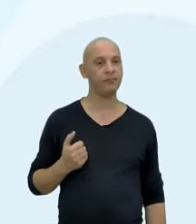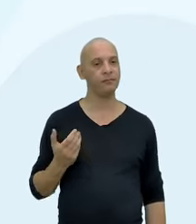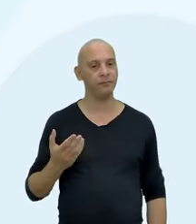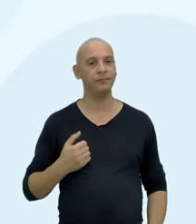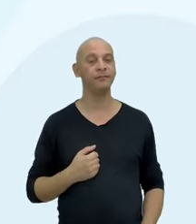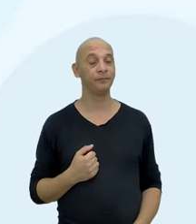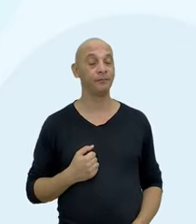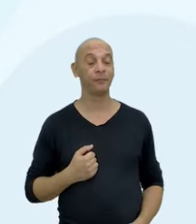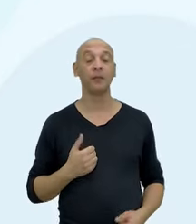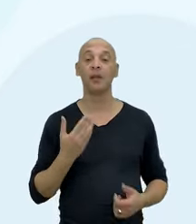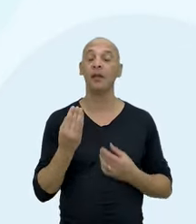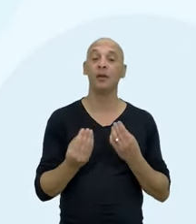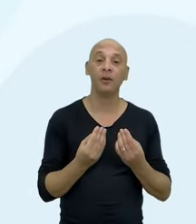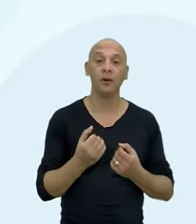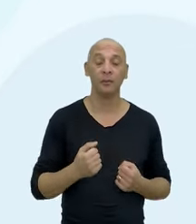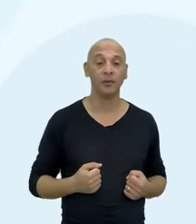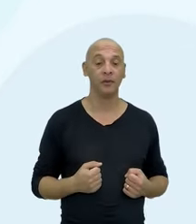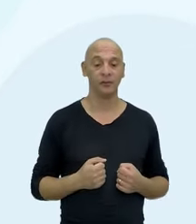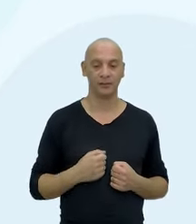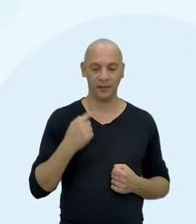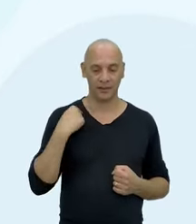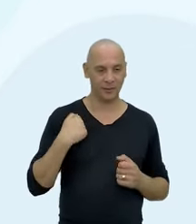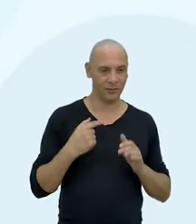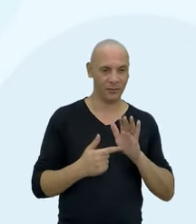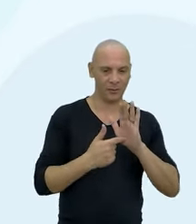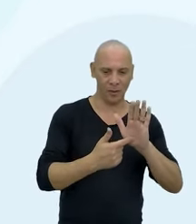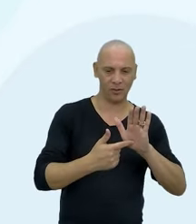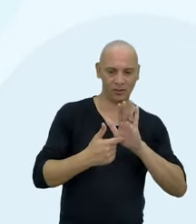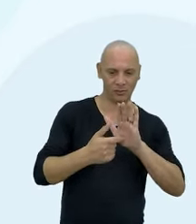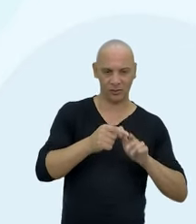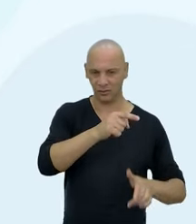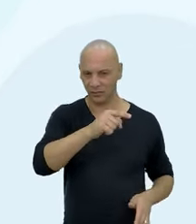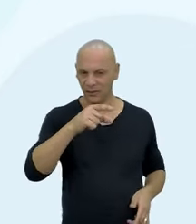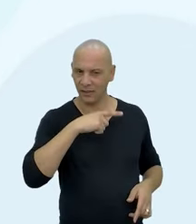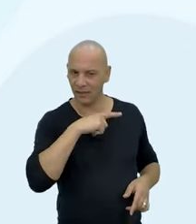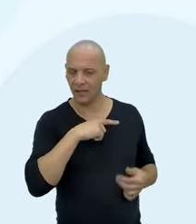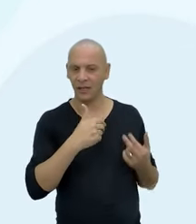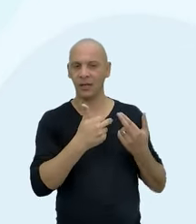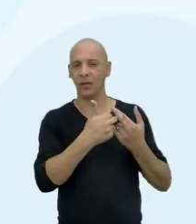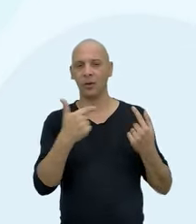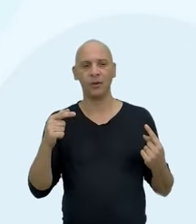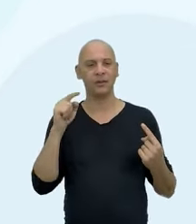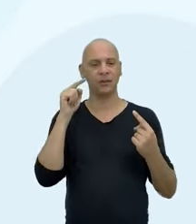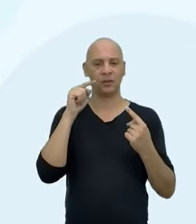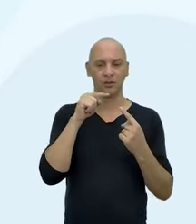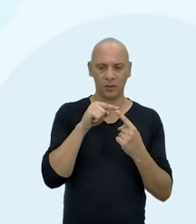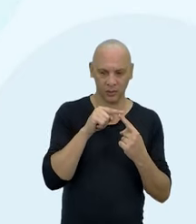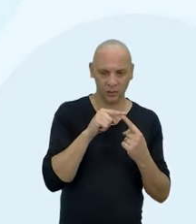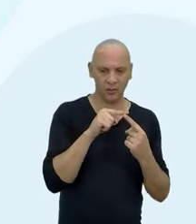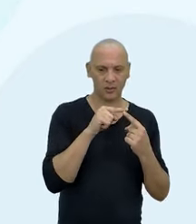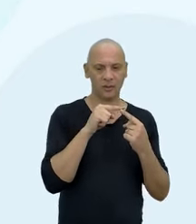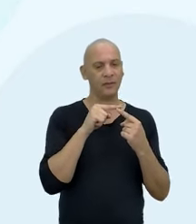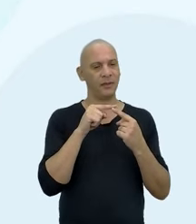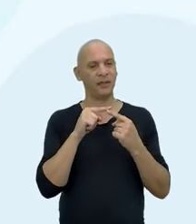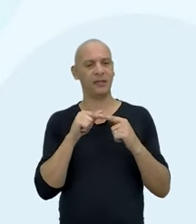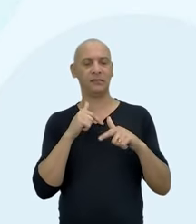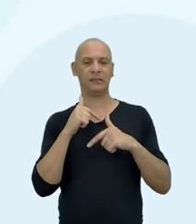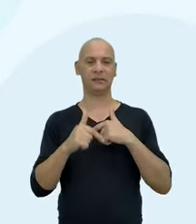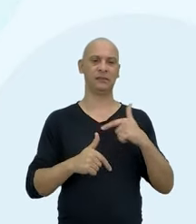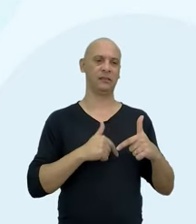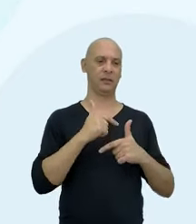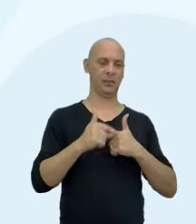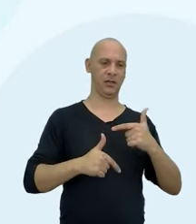Então até o momento gente então aquilo que eu mostrei ali é um alguma coisa relacionada ao multiplano ao